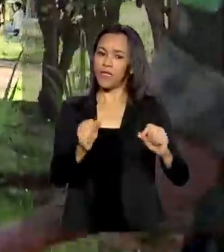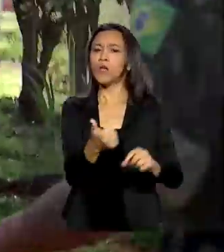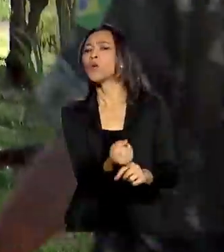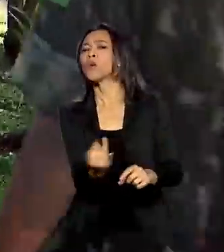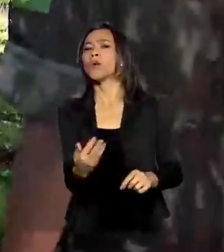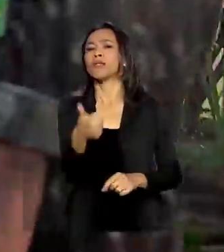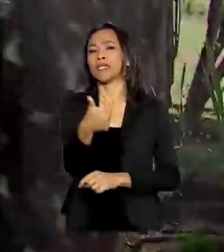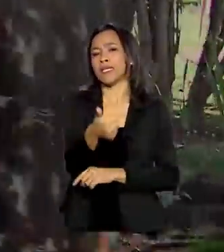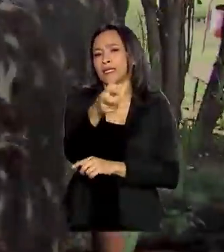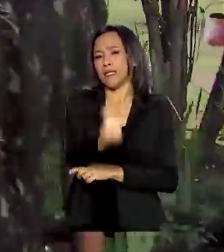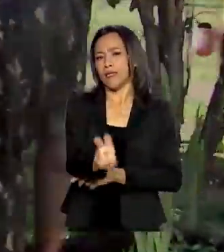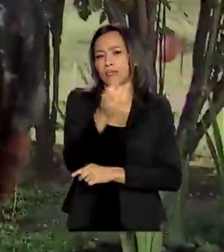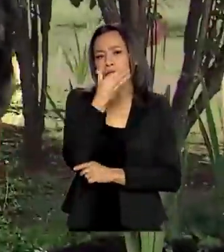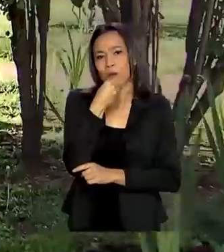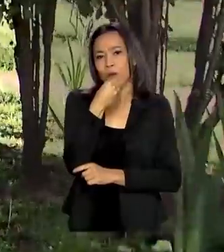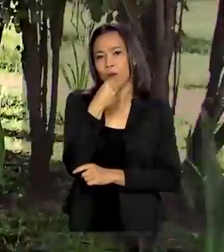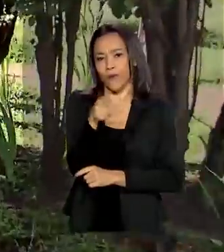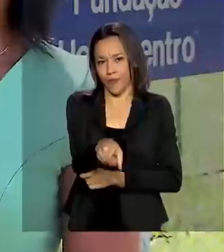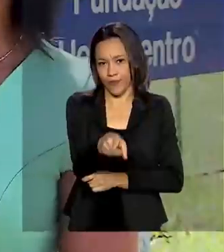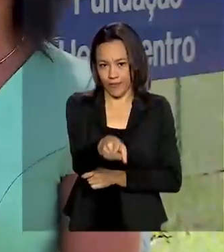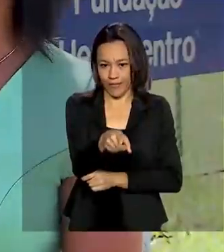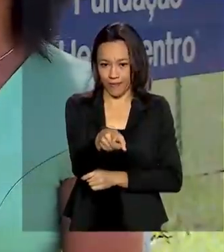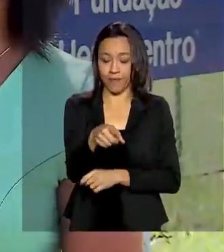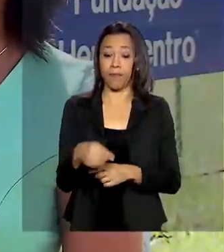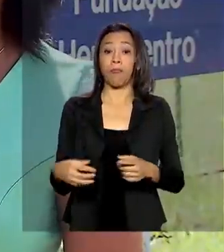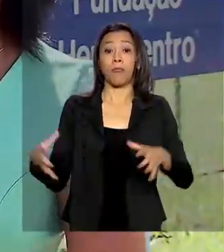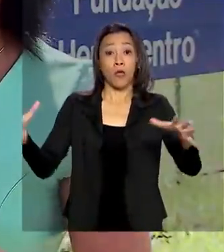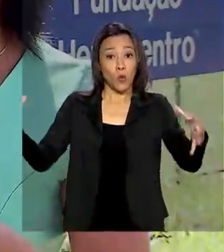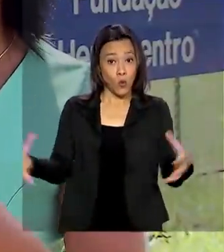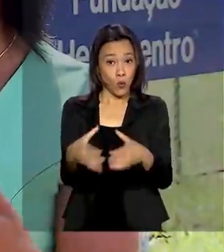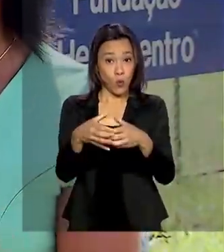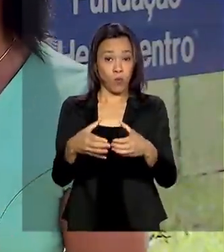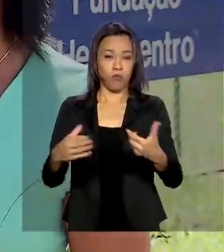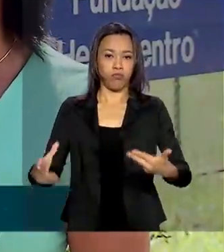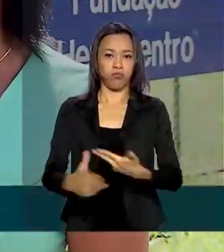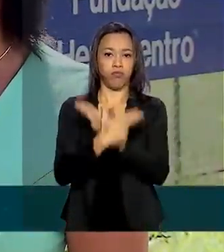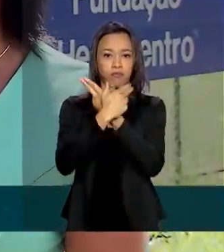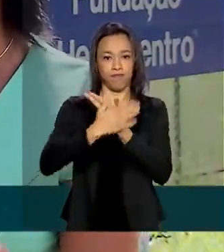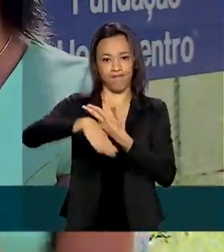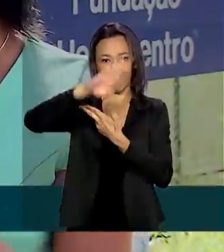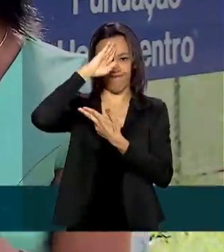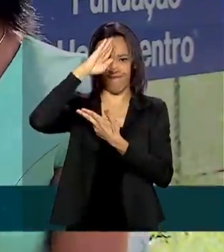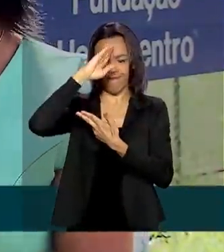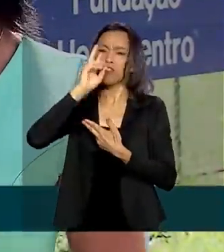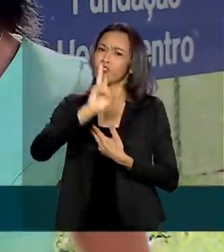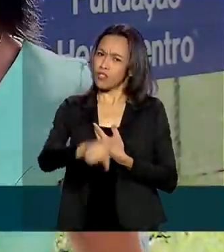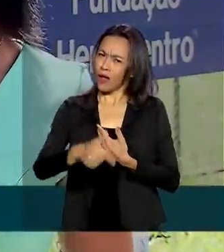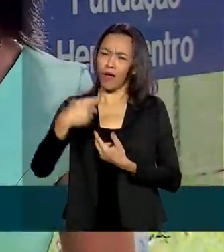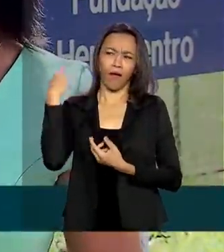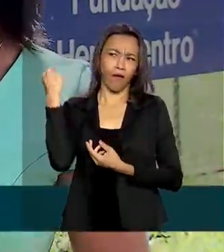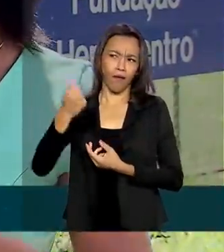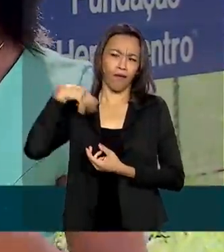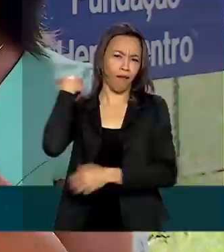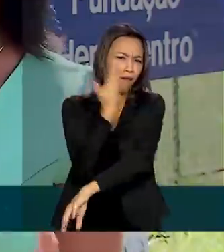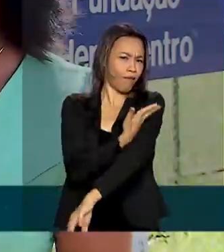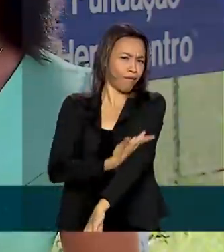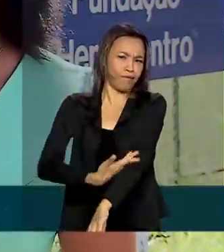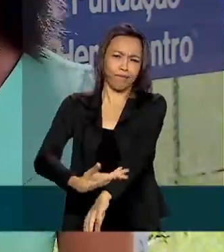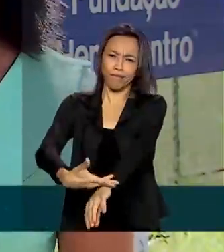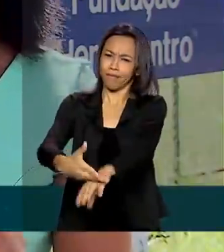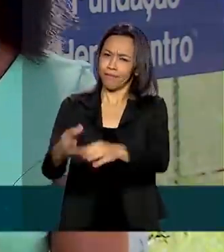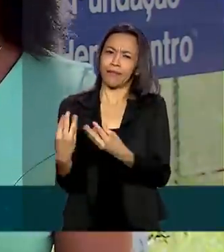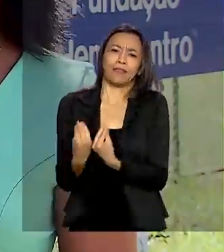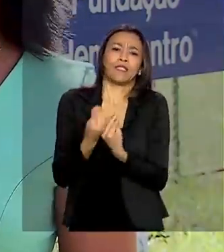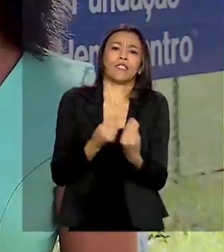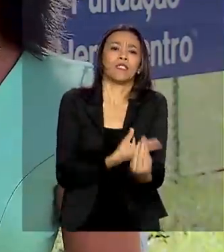do Batalhão da Guarda Presidencial. As Forças Armadas já fazem esse movimento de doação de sangue ao longo de todo o